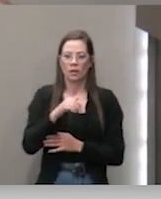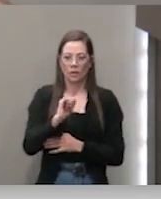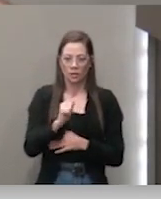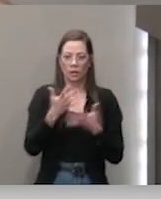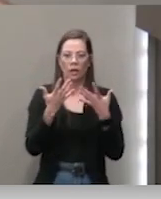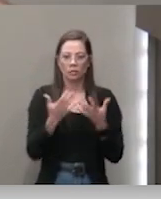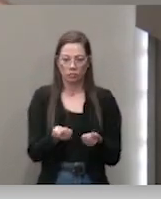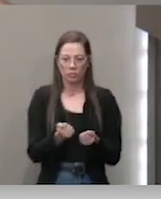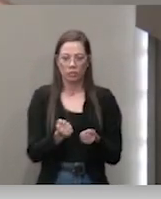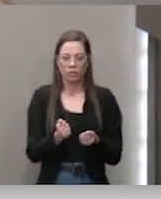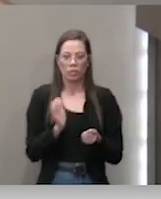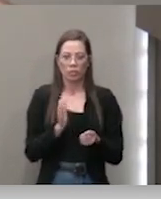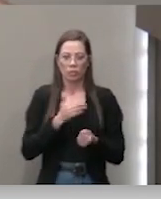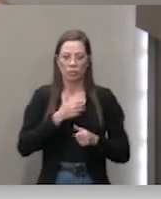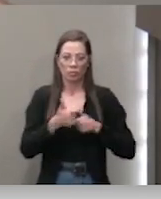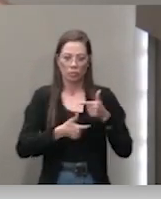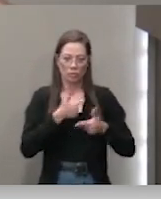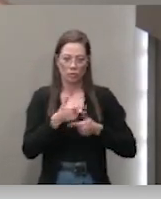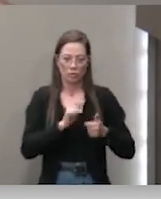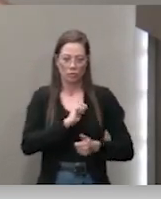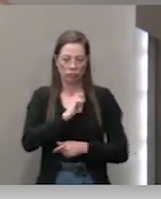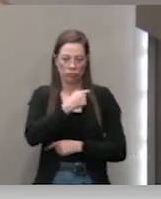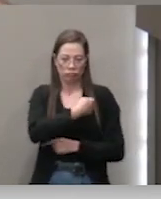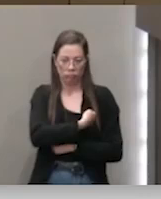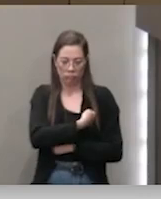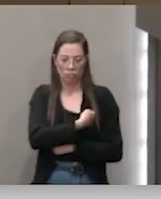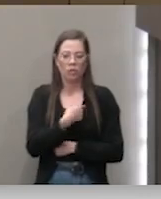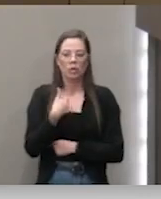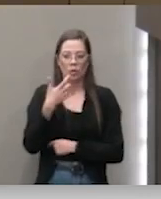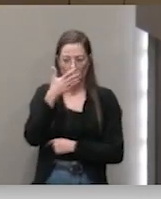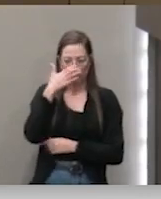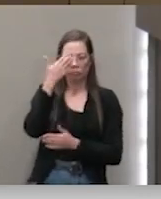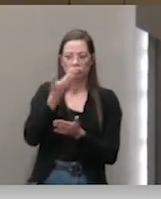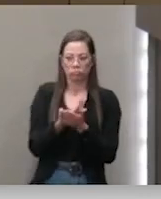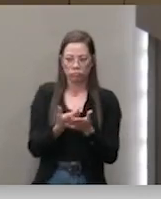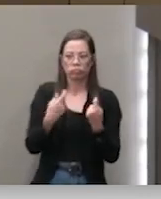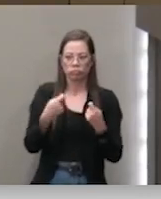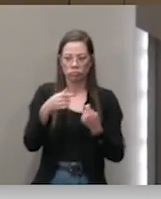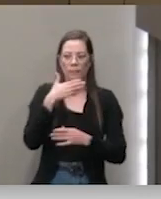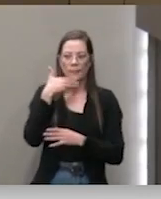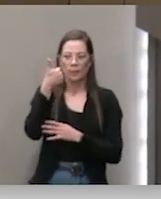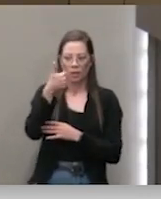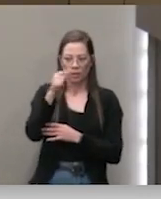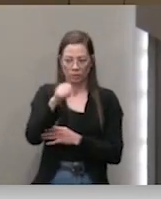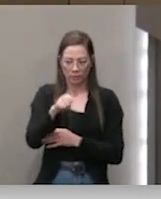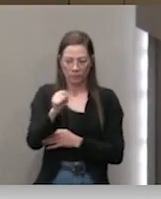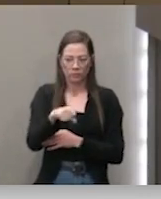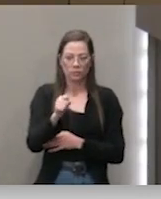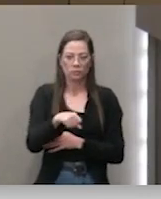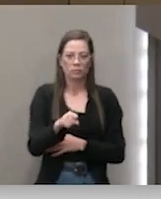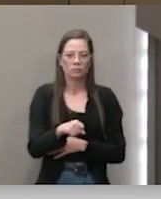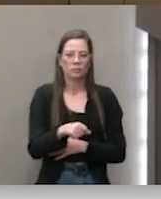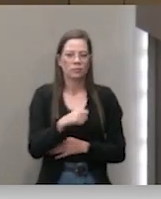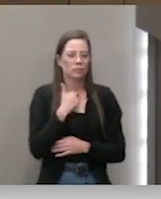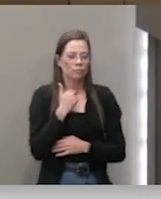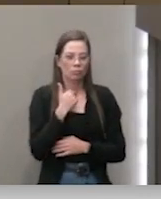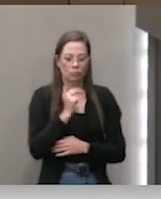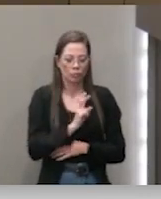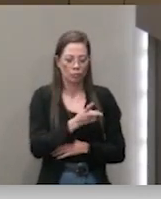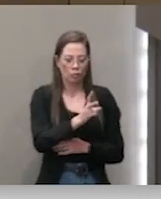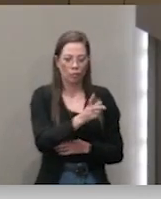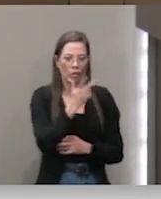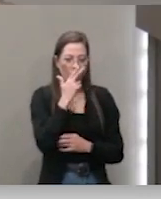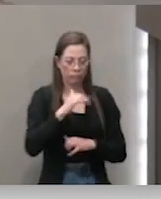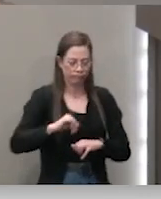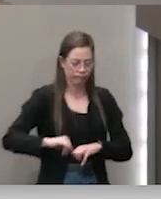aí. Parabéns por essa função e eu acredito que tem que melhorar mesmo, porque não é possível as pessoas sofrendo, ficam